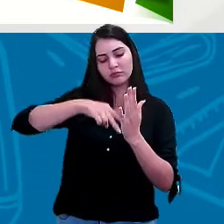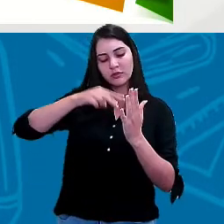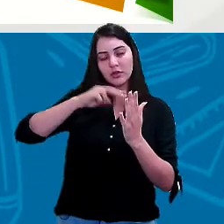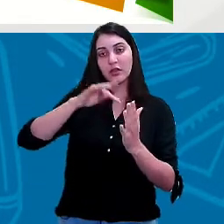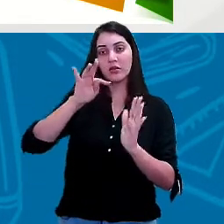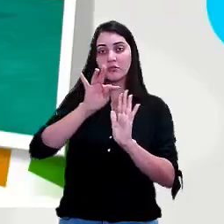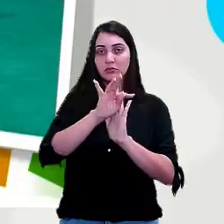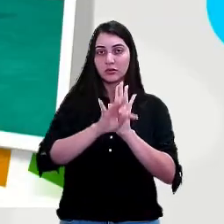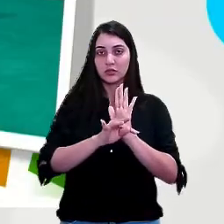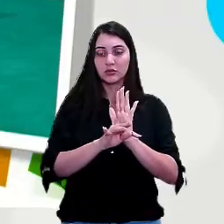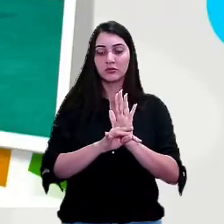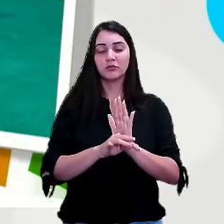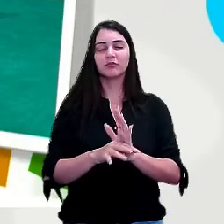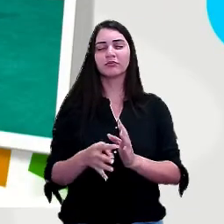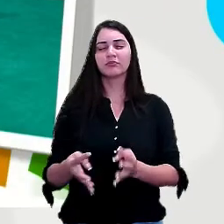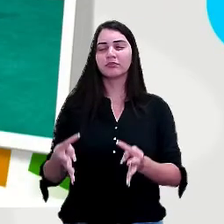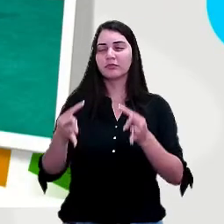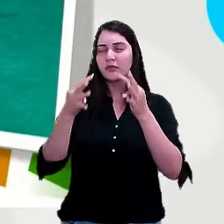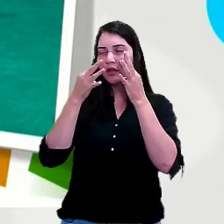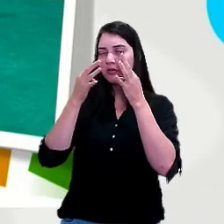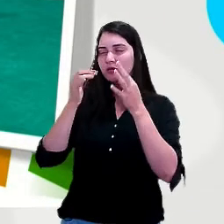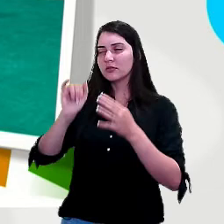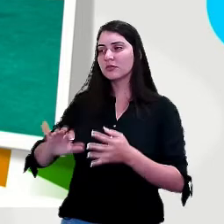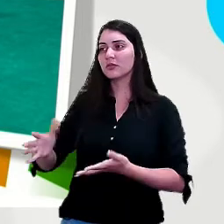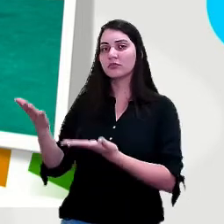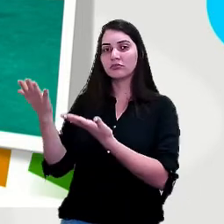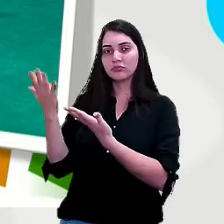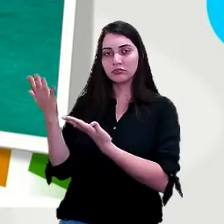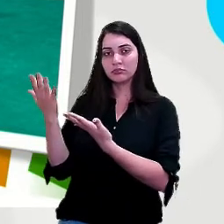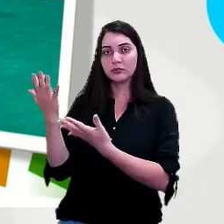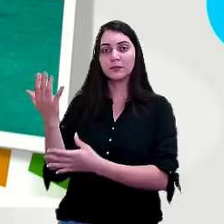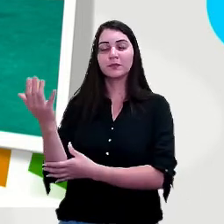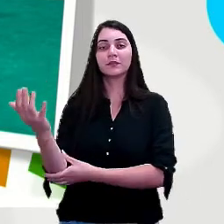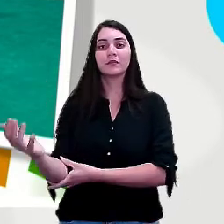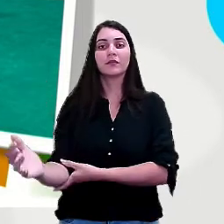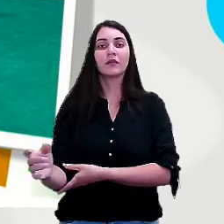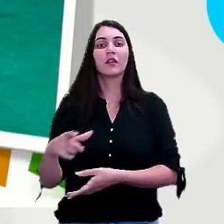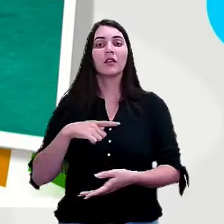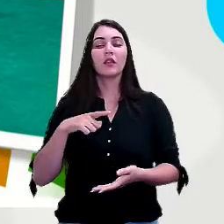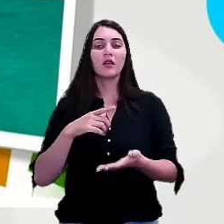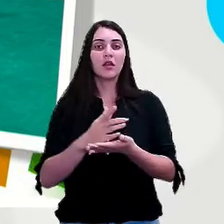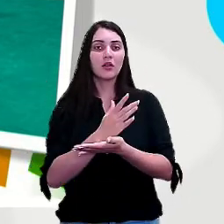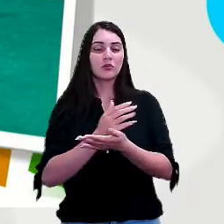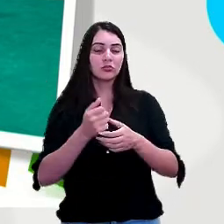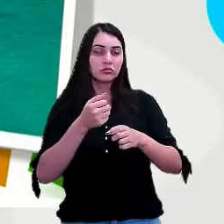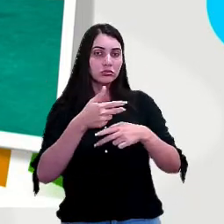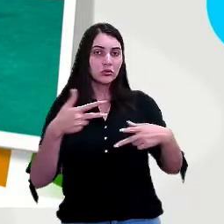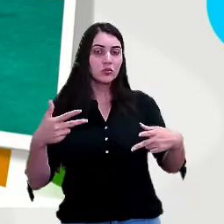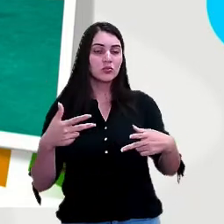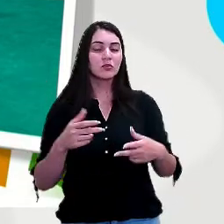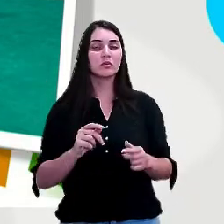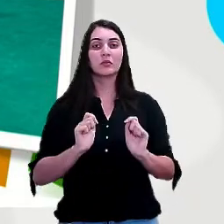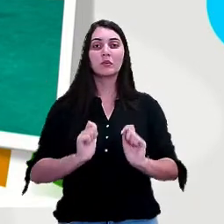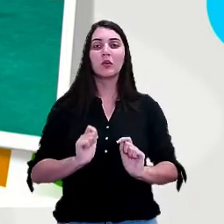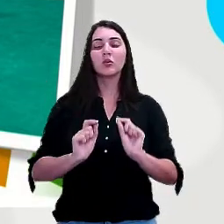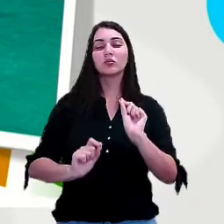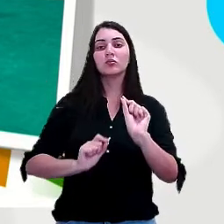atenção aqui na telinha, tá? Porque esse texto tem algumas coisas que a gente pode